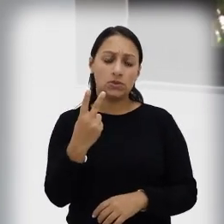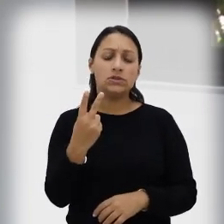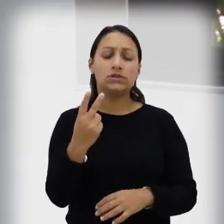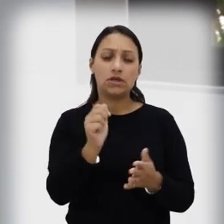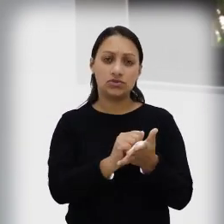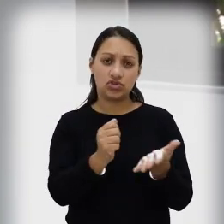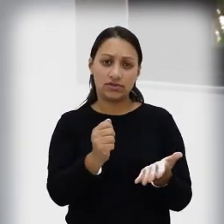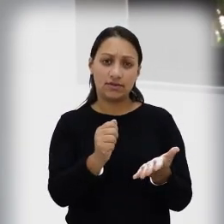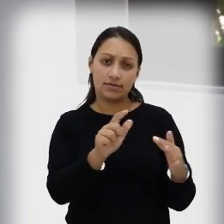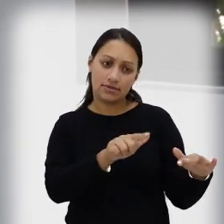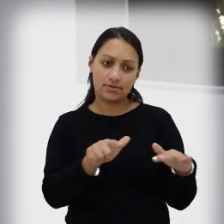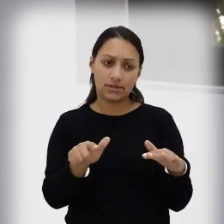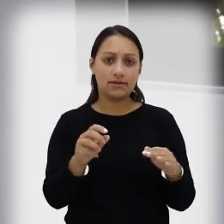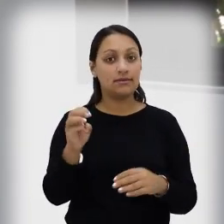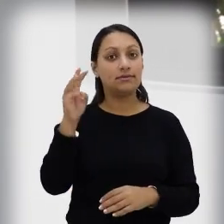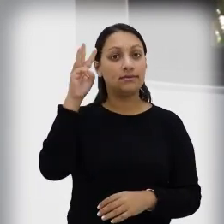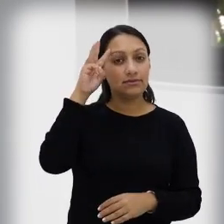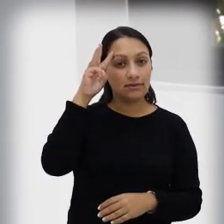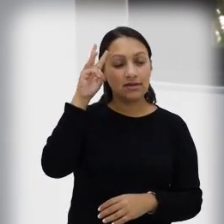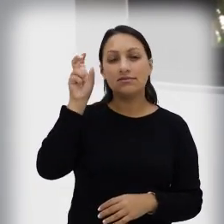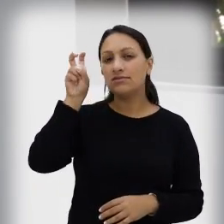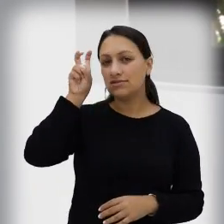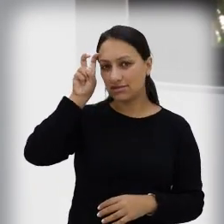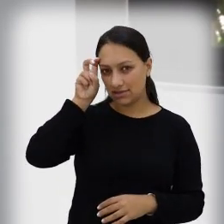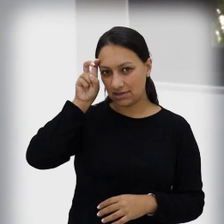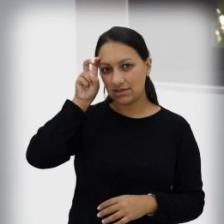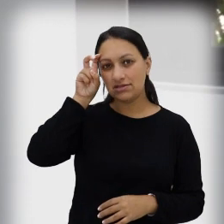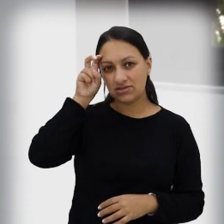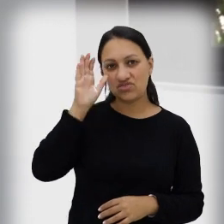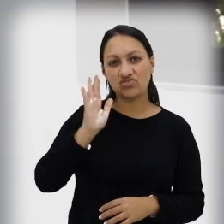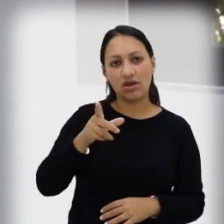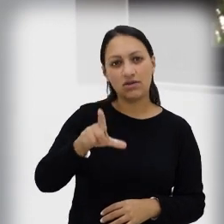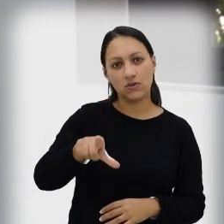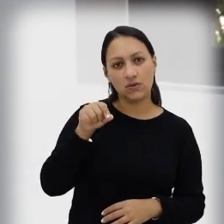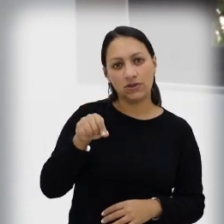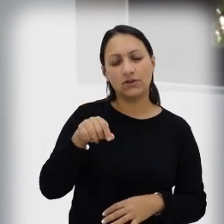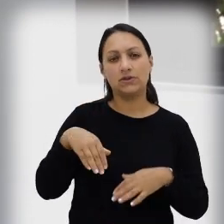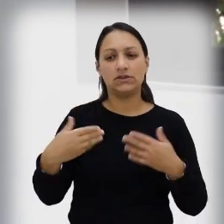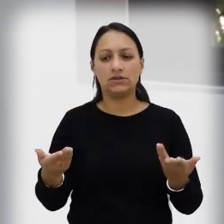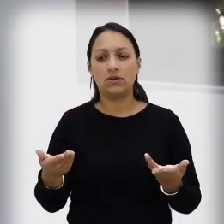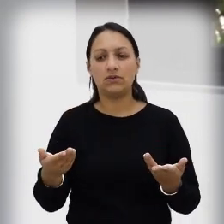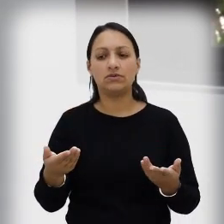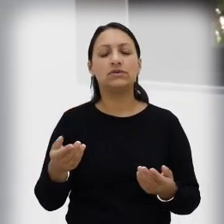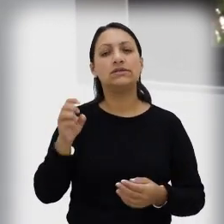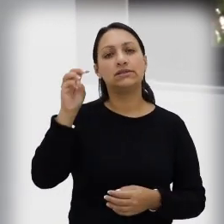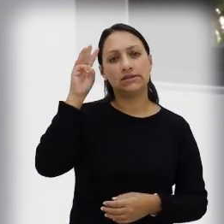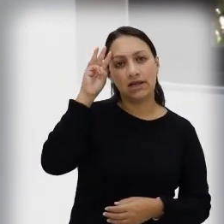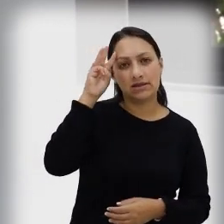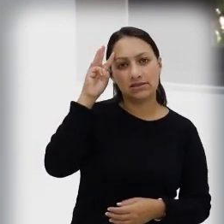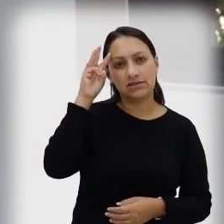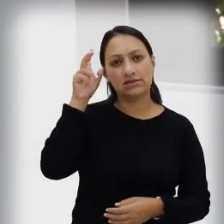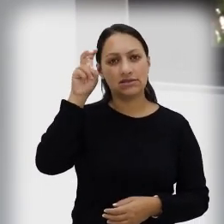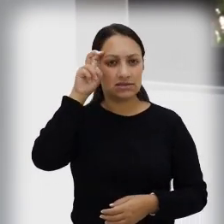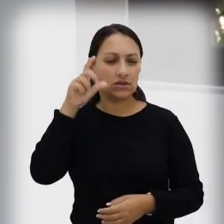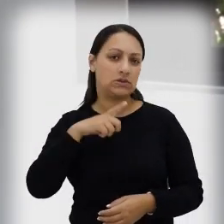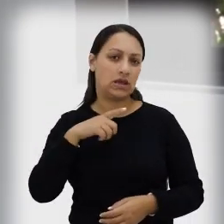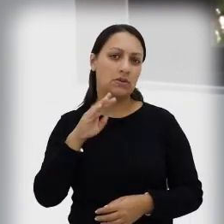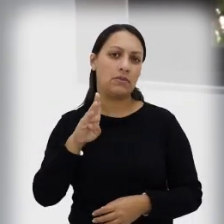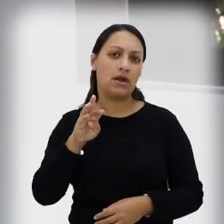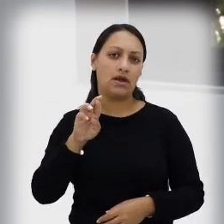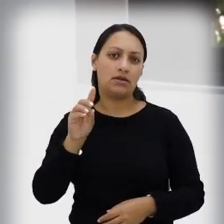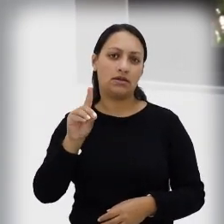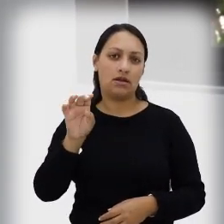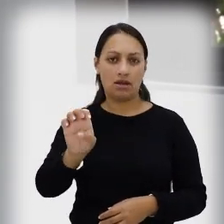gente elegeu terças e quintas. Então, no meu mindset, terça e quinta, eu tenho alguma coisa de BRDE, pode ser que alguma quinta